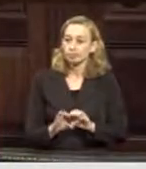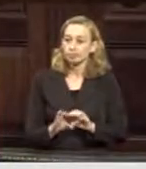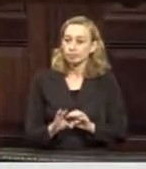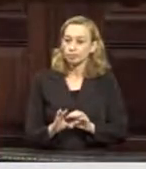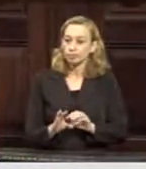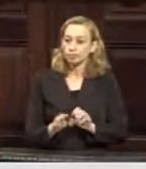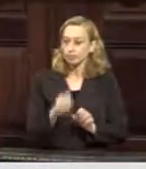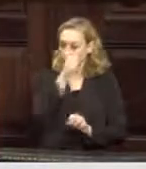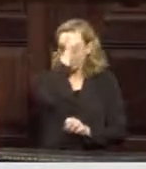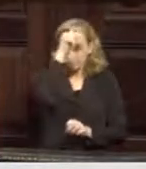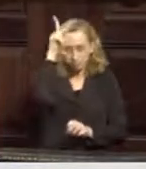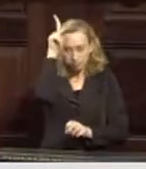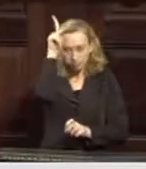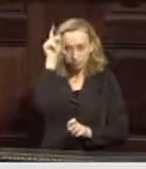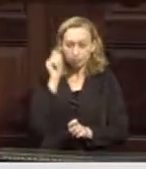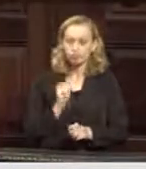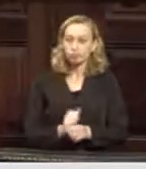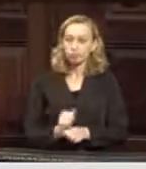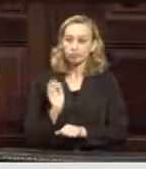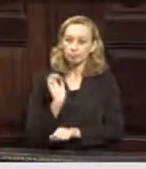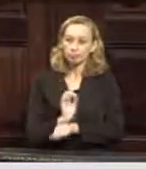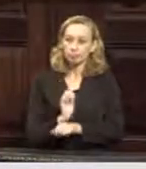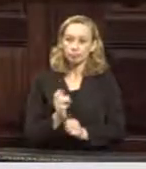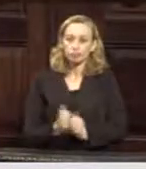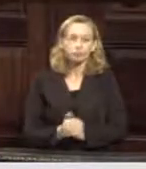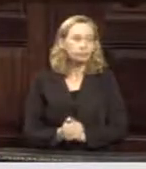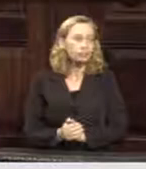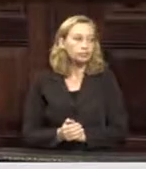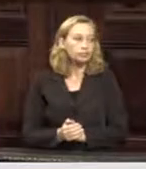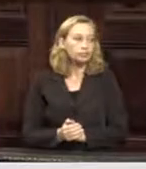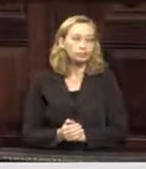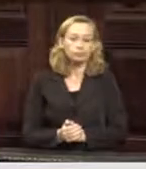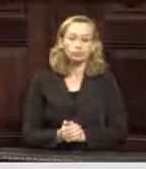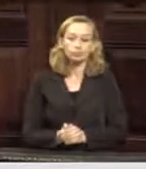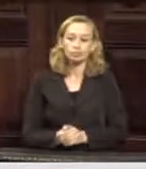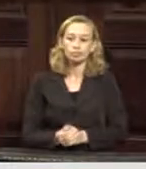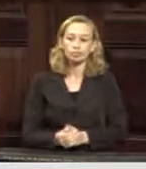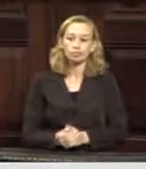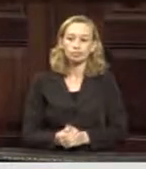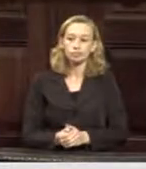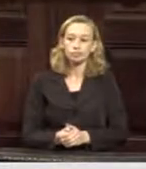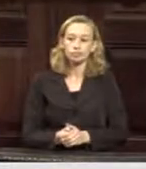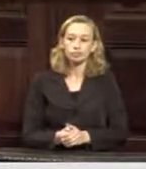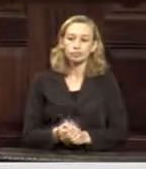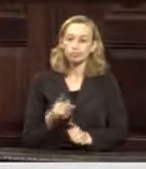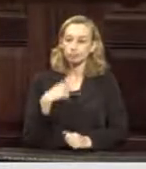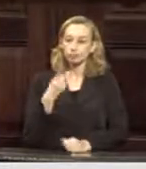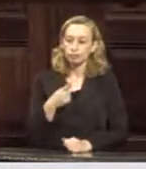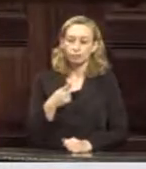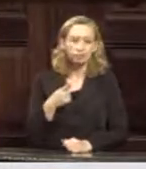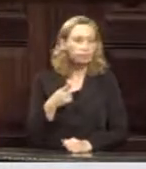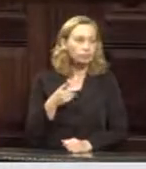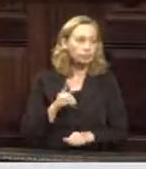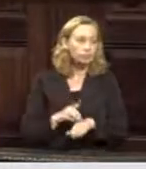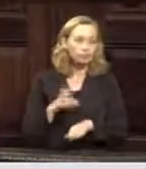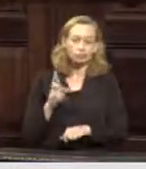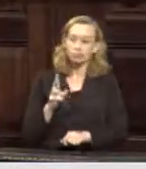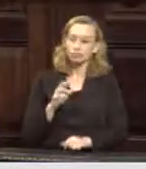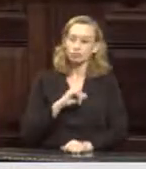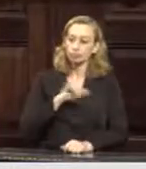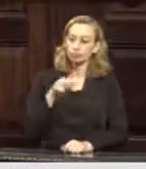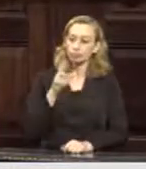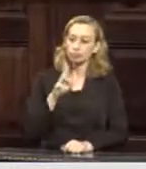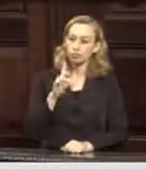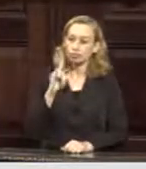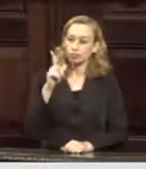referência, deputado doutor Giulianelli, a audiência pública de que participamos hoje na Comissão de